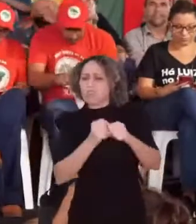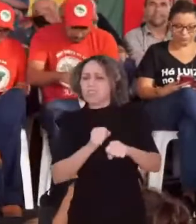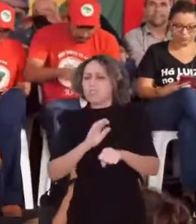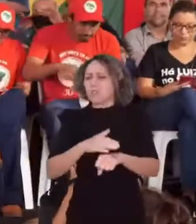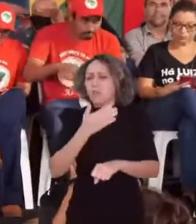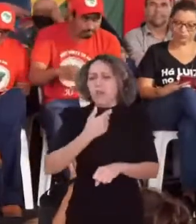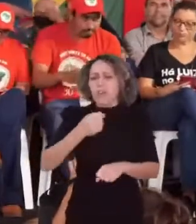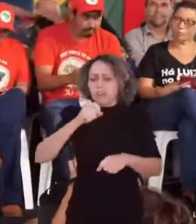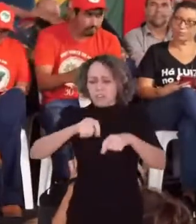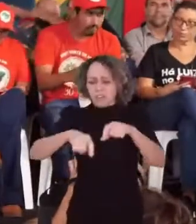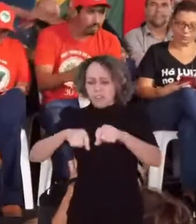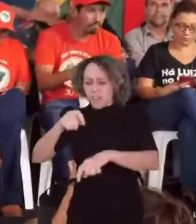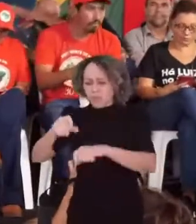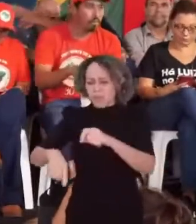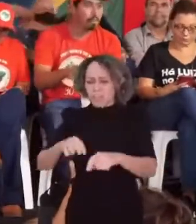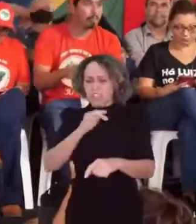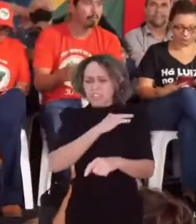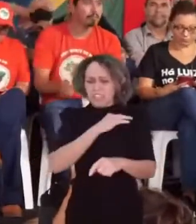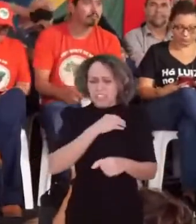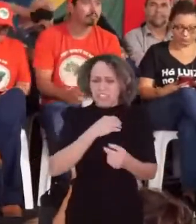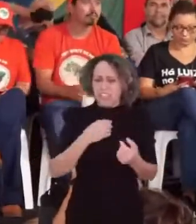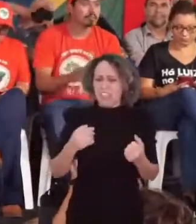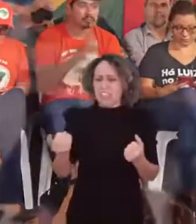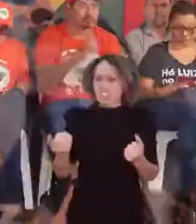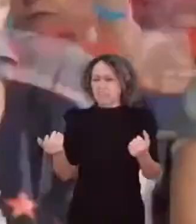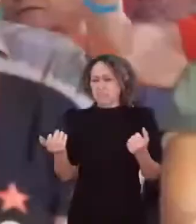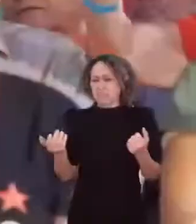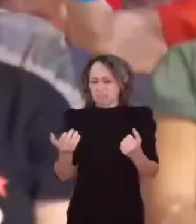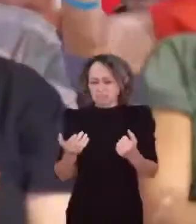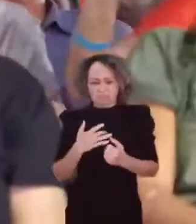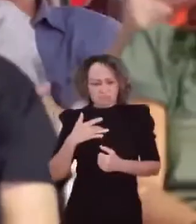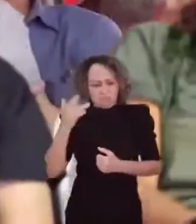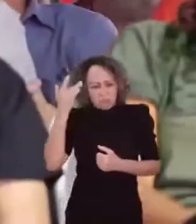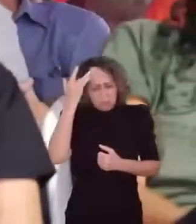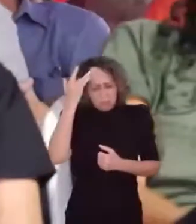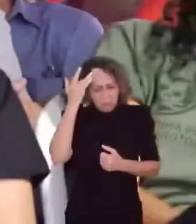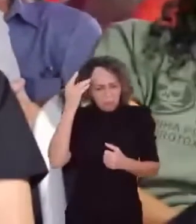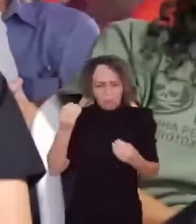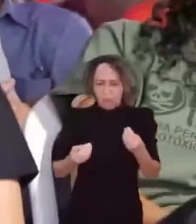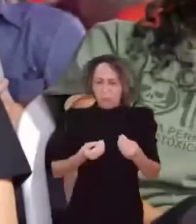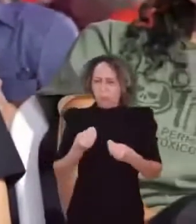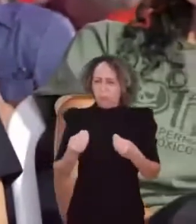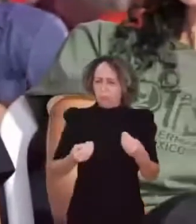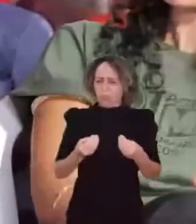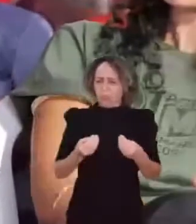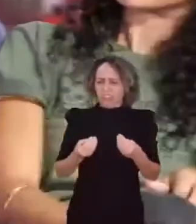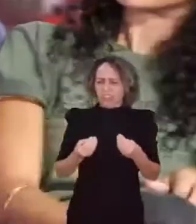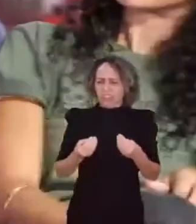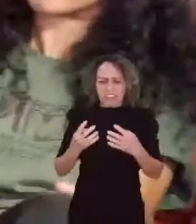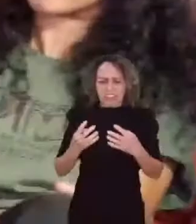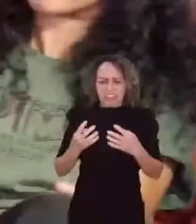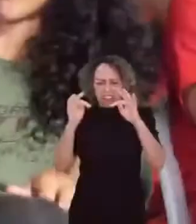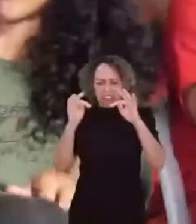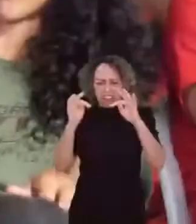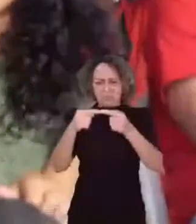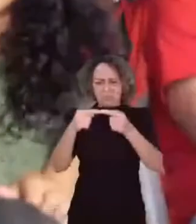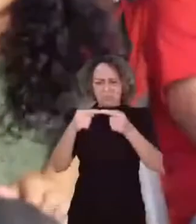fazer este raio de belo MST avançar pelas terras do Paraná. Minha